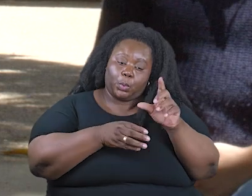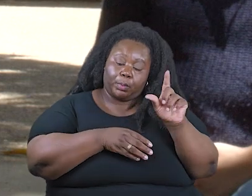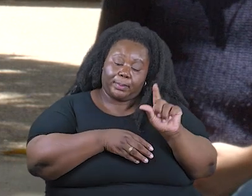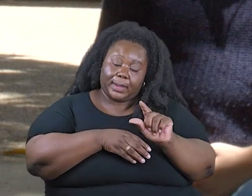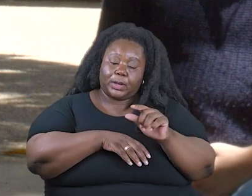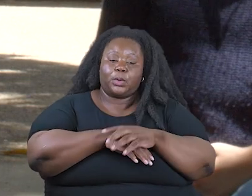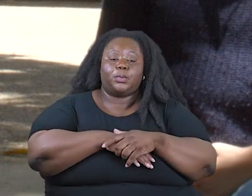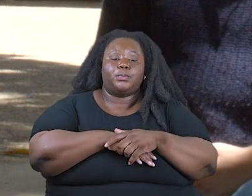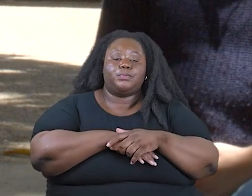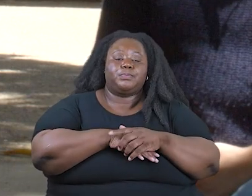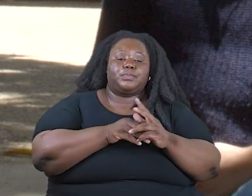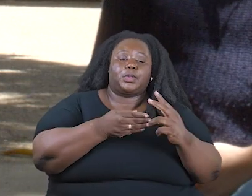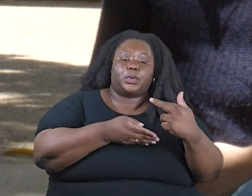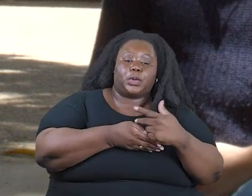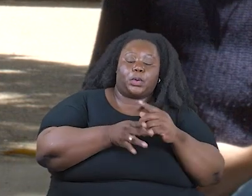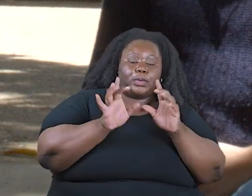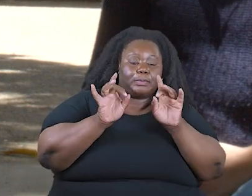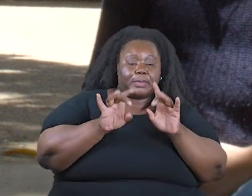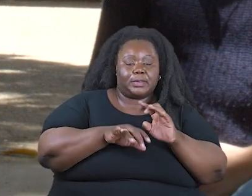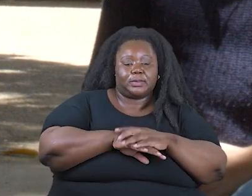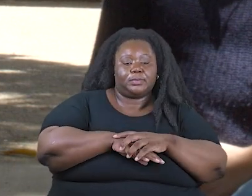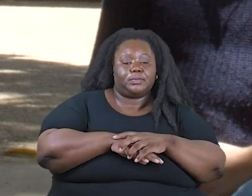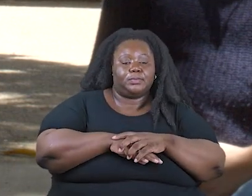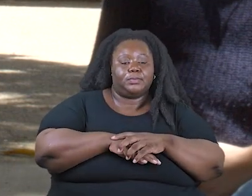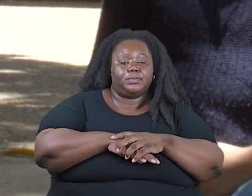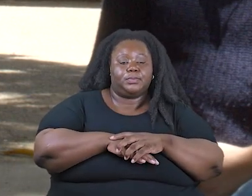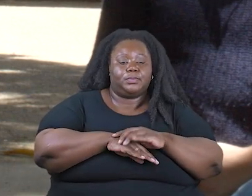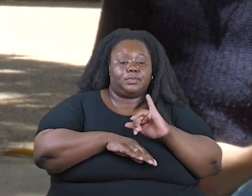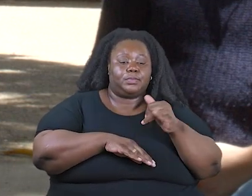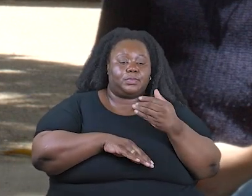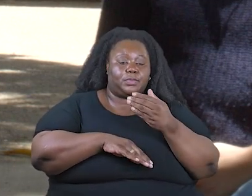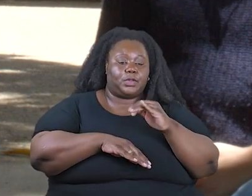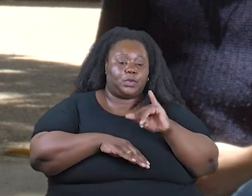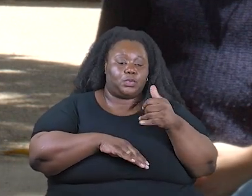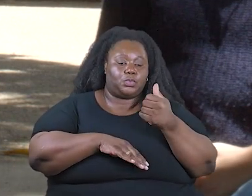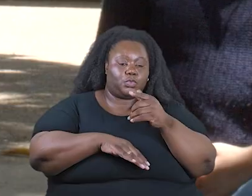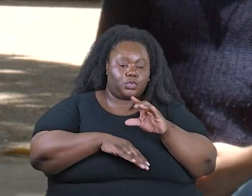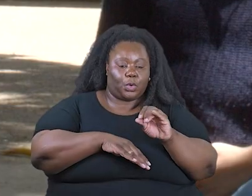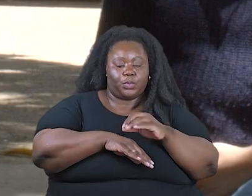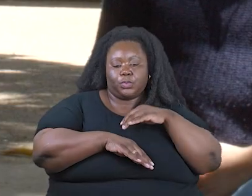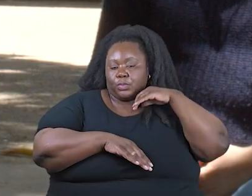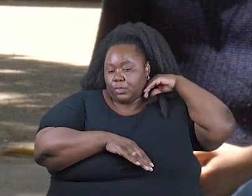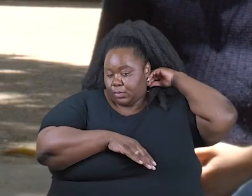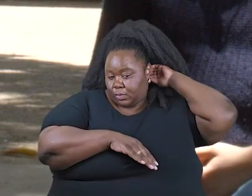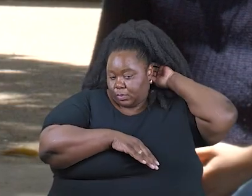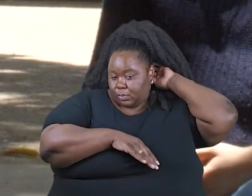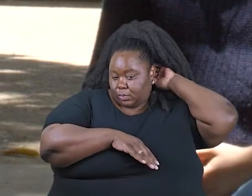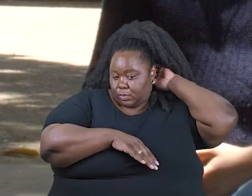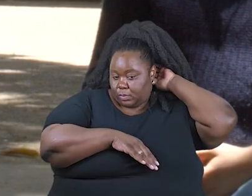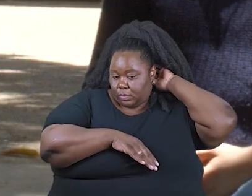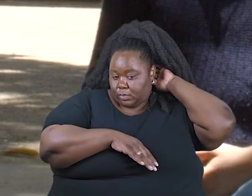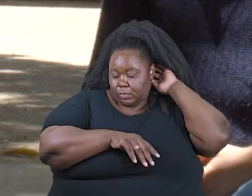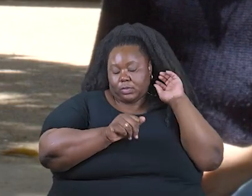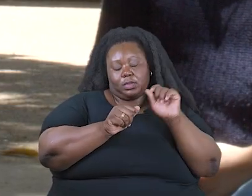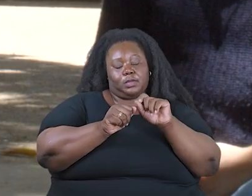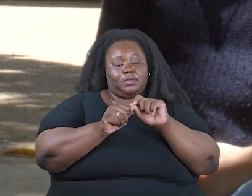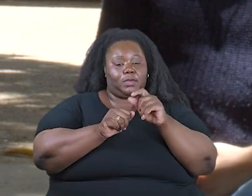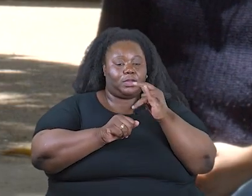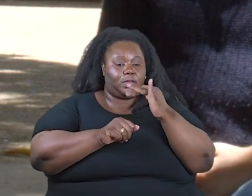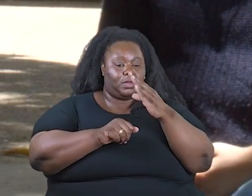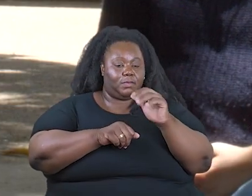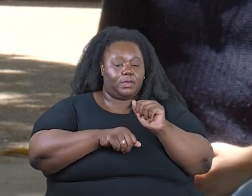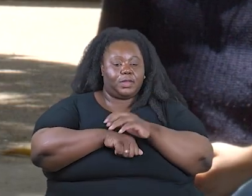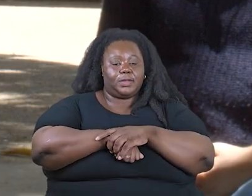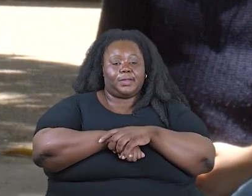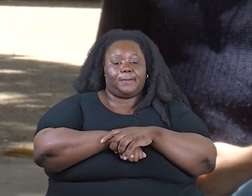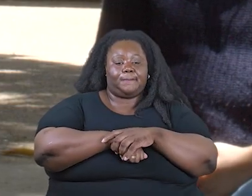com um recorte específico, né? O João, que faz a